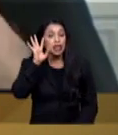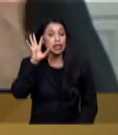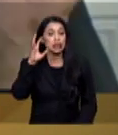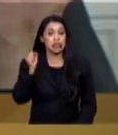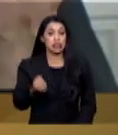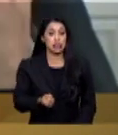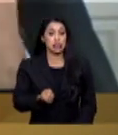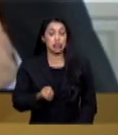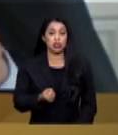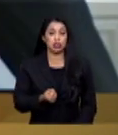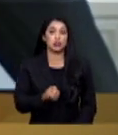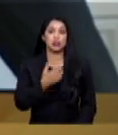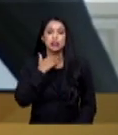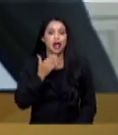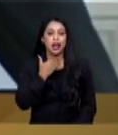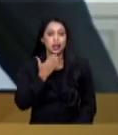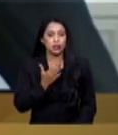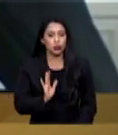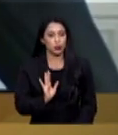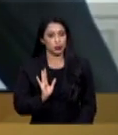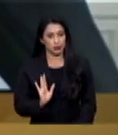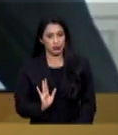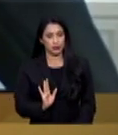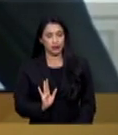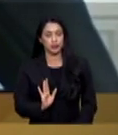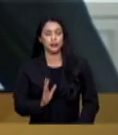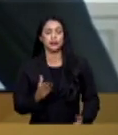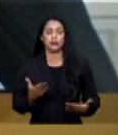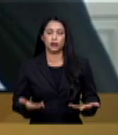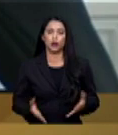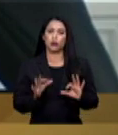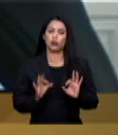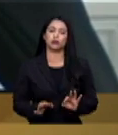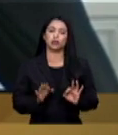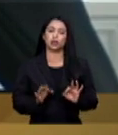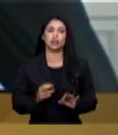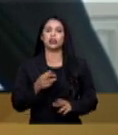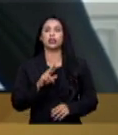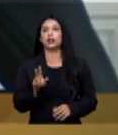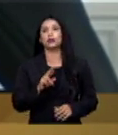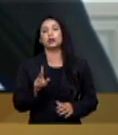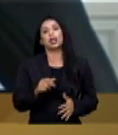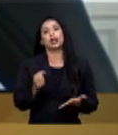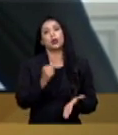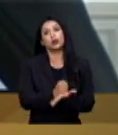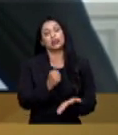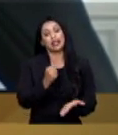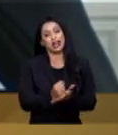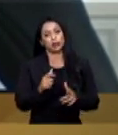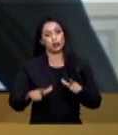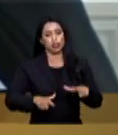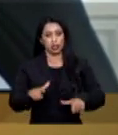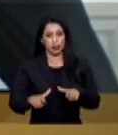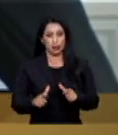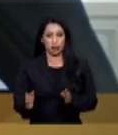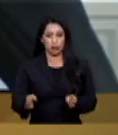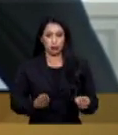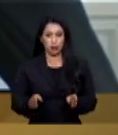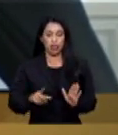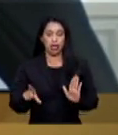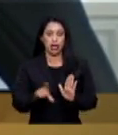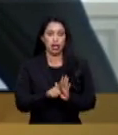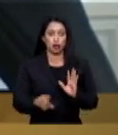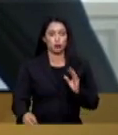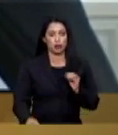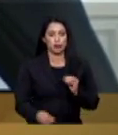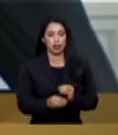Supremo não seja inútil. Com certeza não há mais nenhum contrato de trabalho temporário com base na Lei